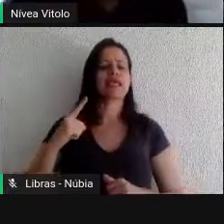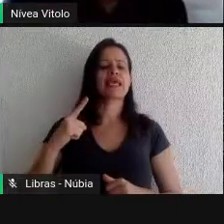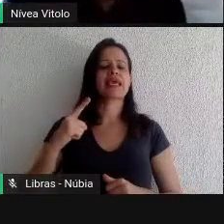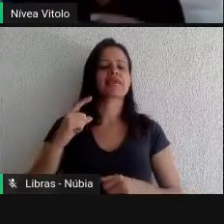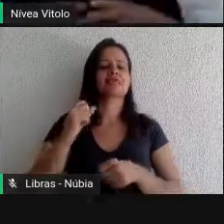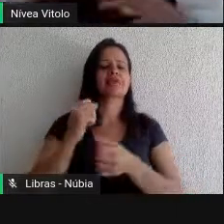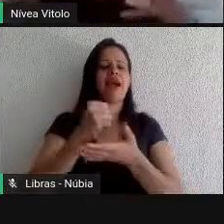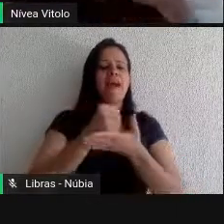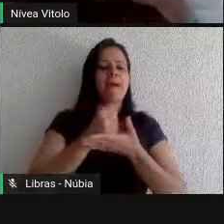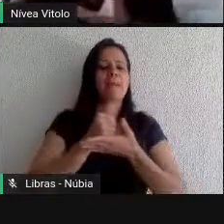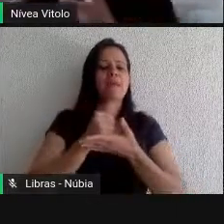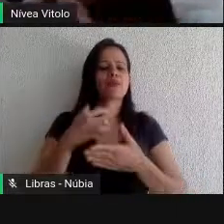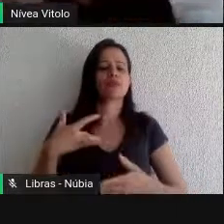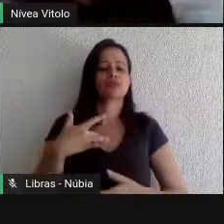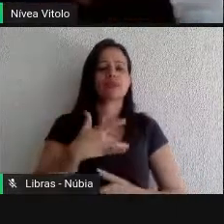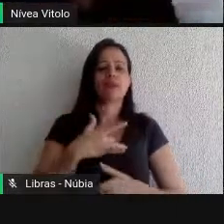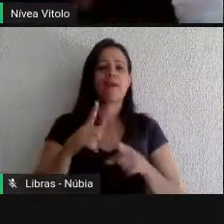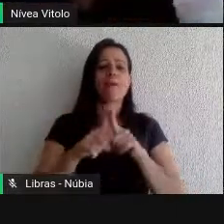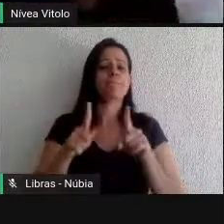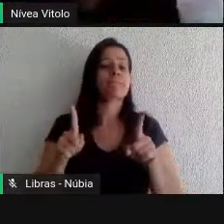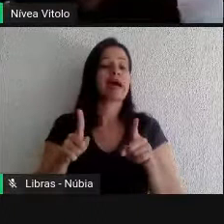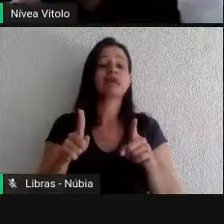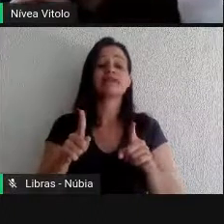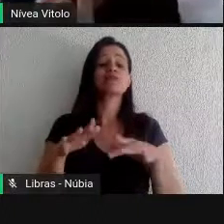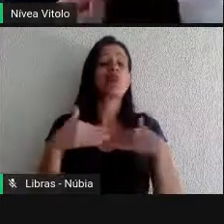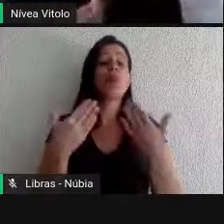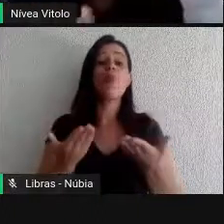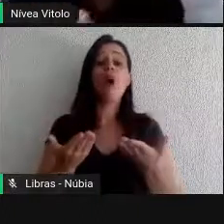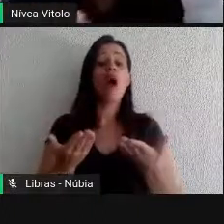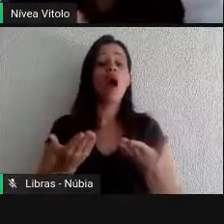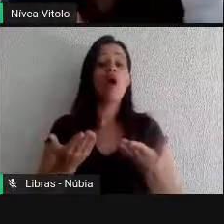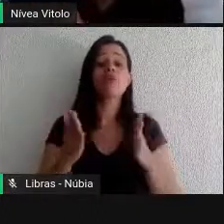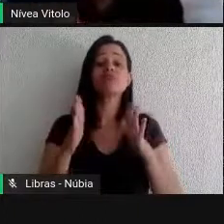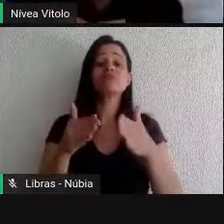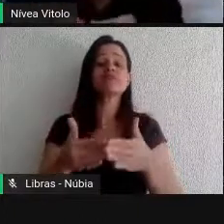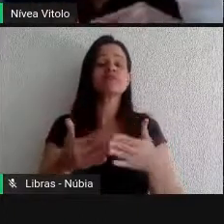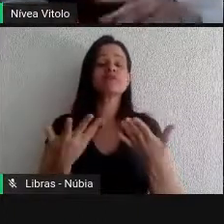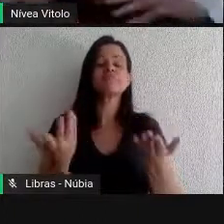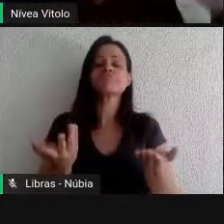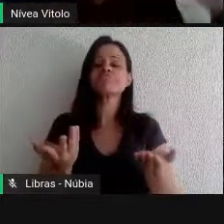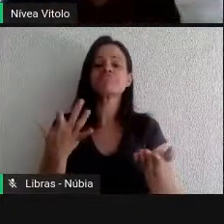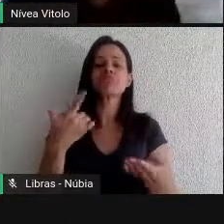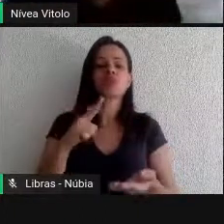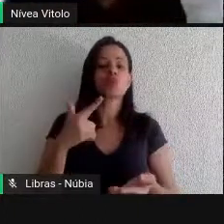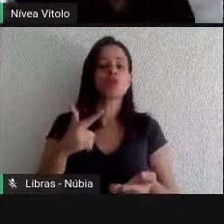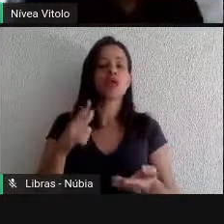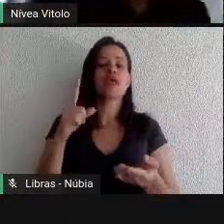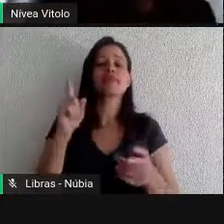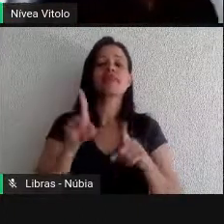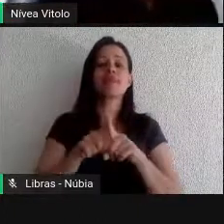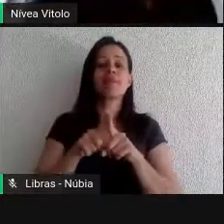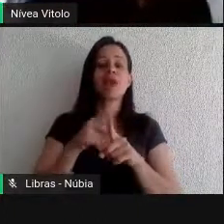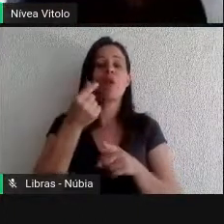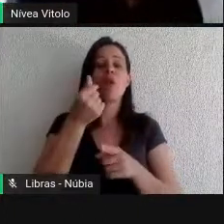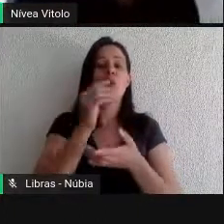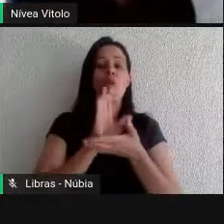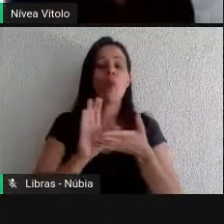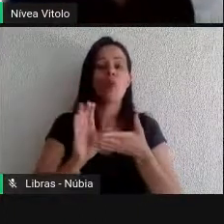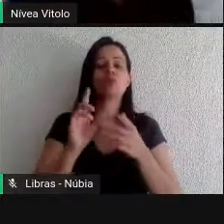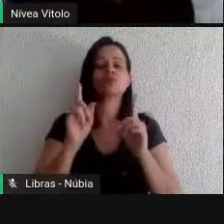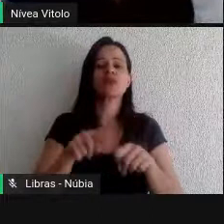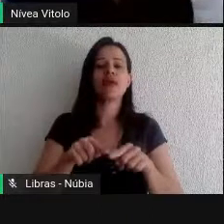um beneficiário específico, toda a sociedade é beneficiada e o custo também é difuso. As